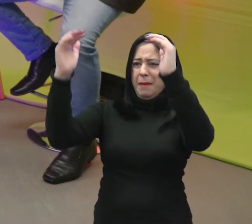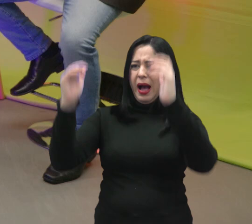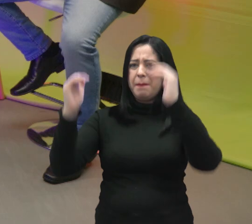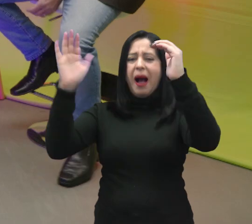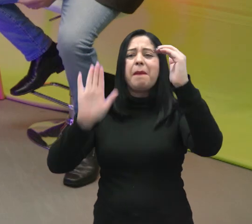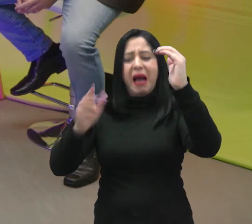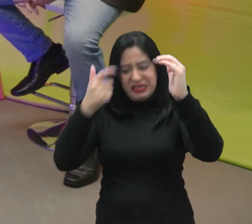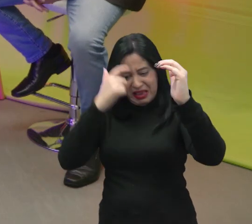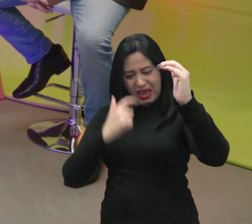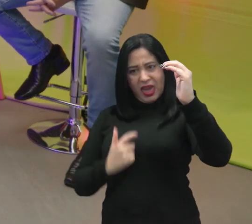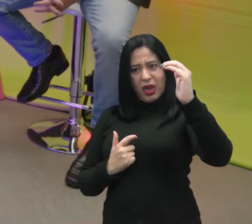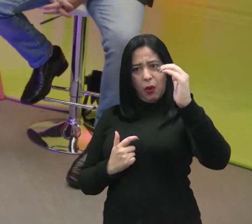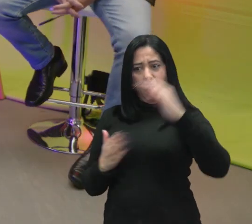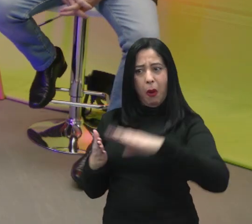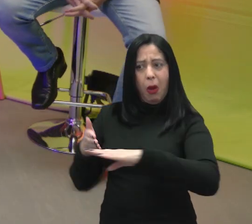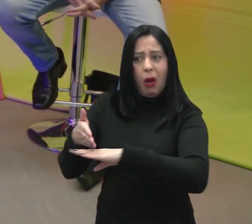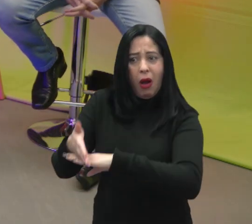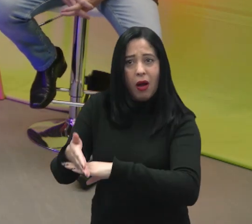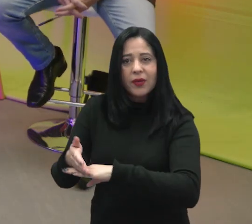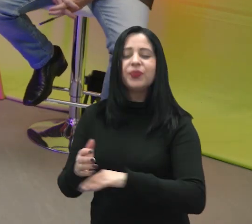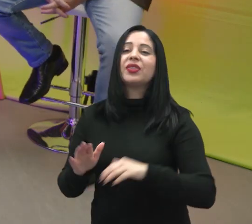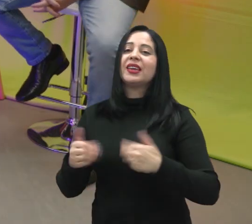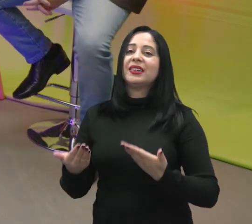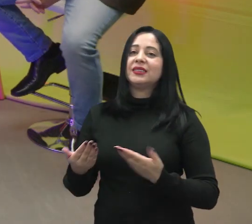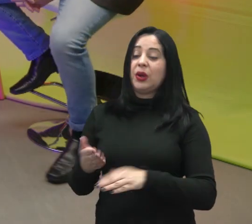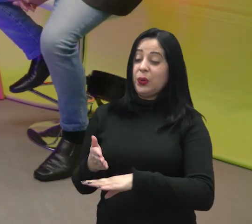você vai parar lá, né? assim. Então, eu entrei em